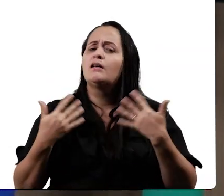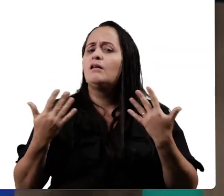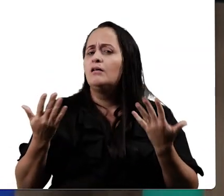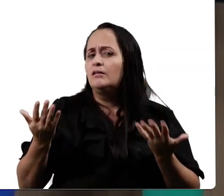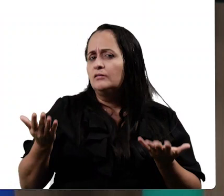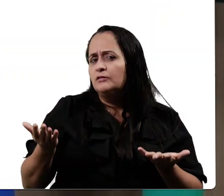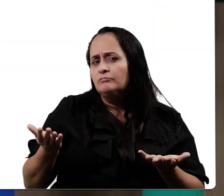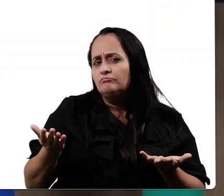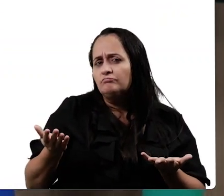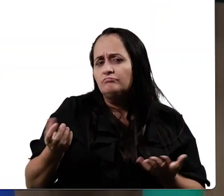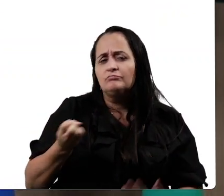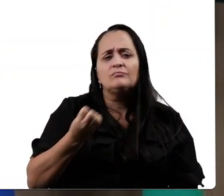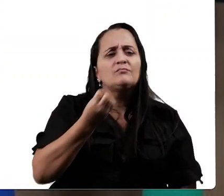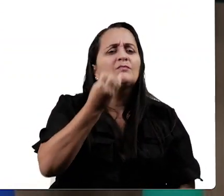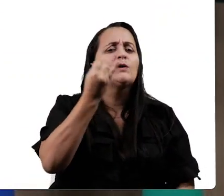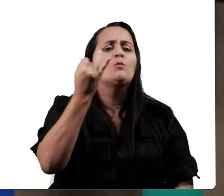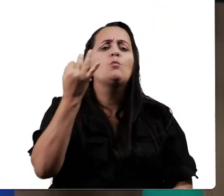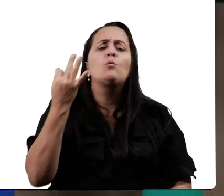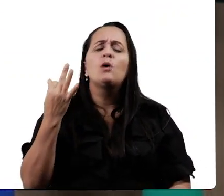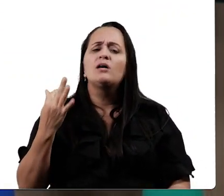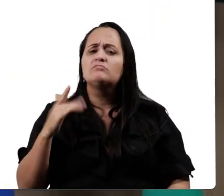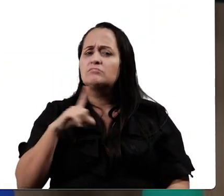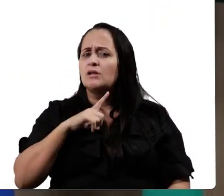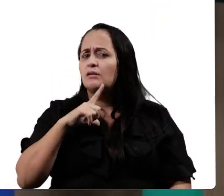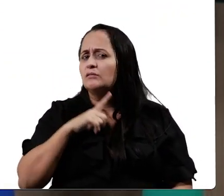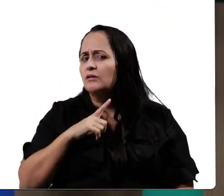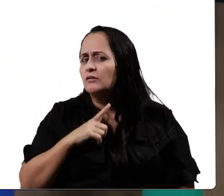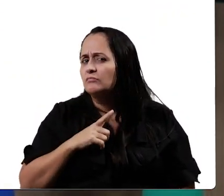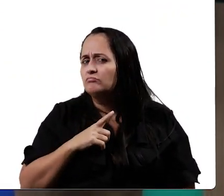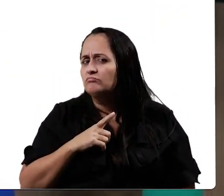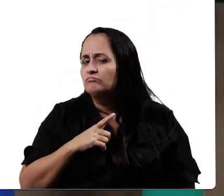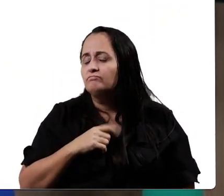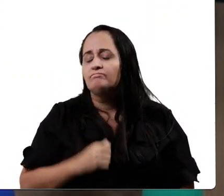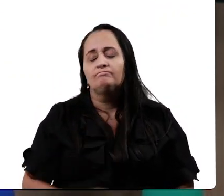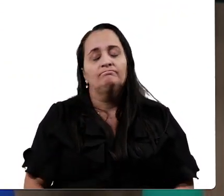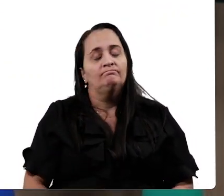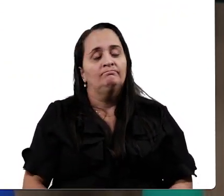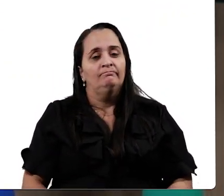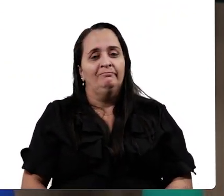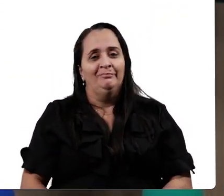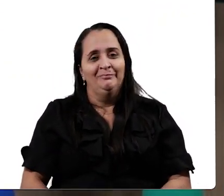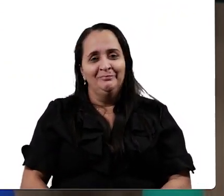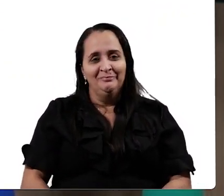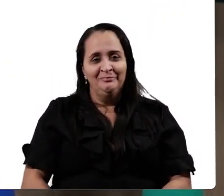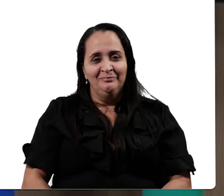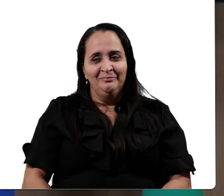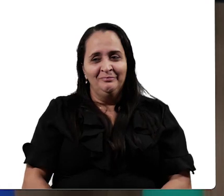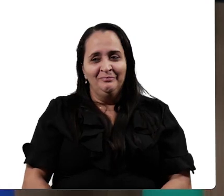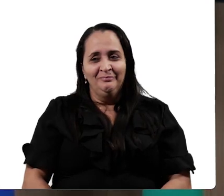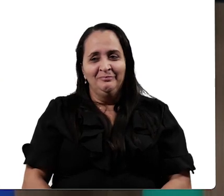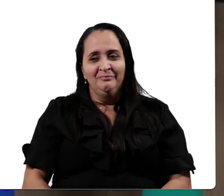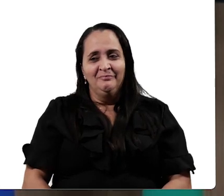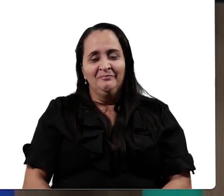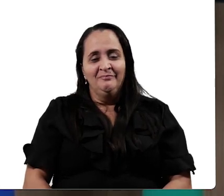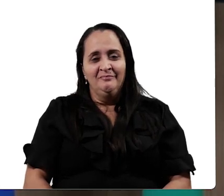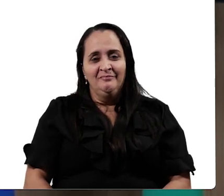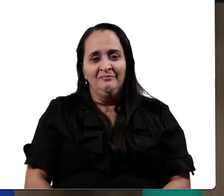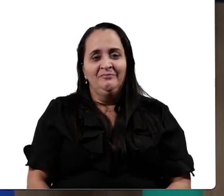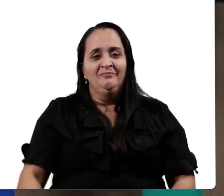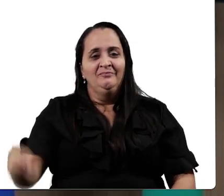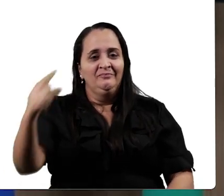aí quantos Girassóis ela tem ao todo olha aqui 3 3 3 3 seria o